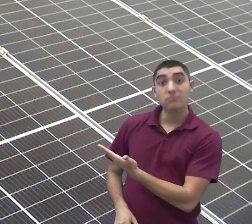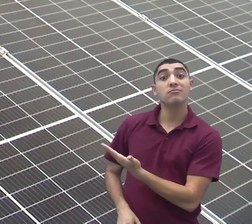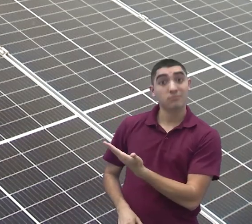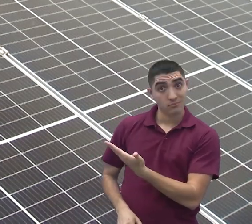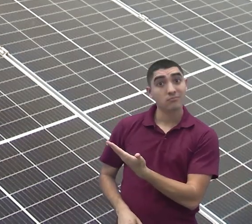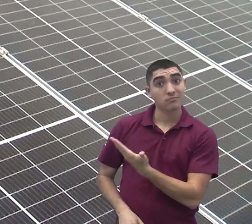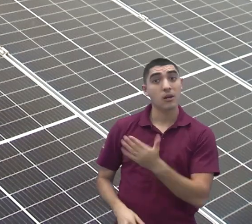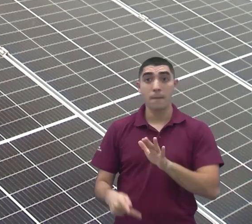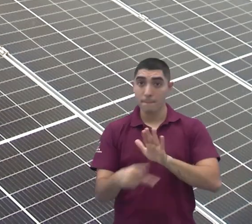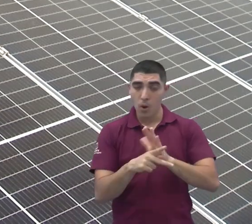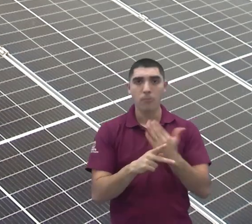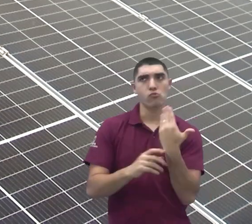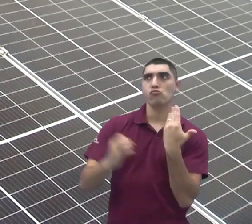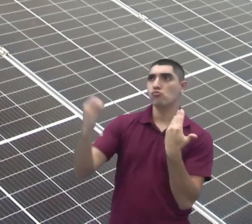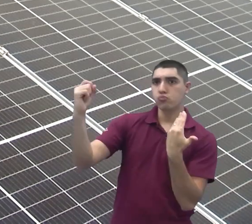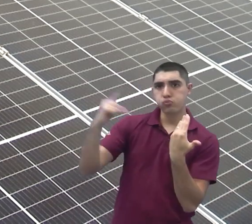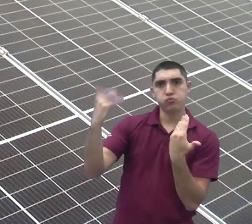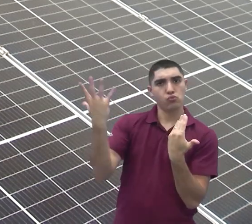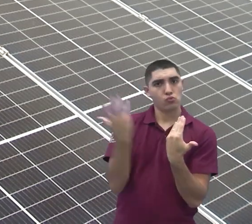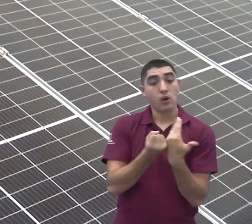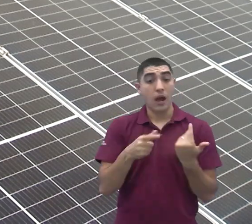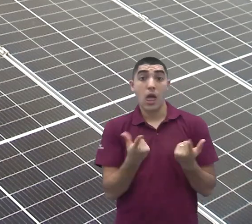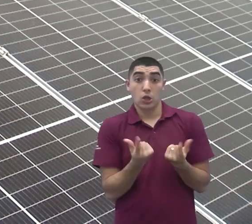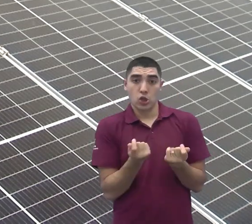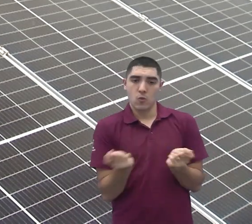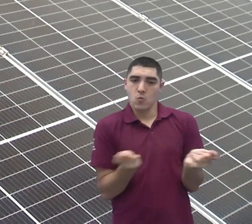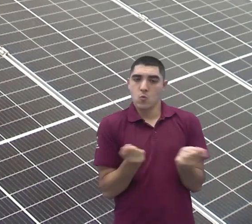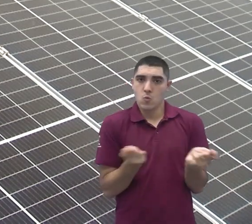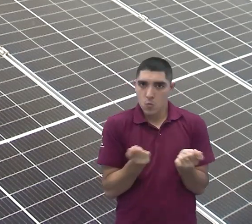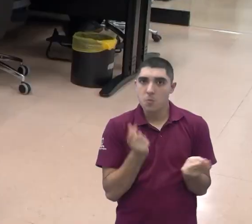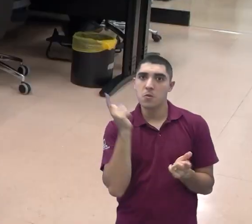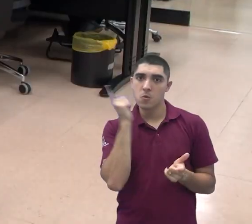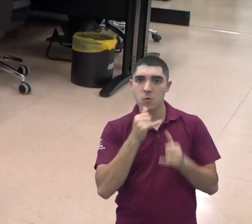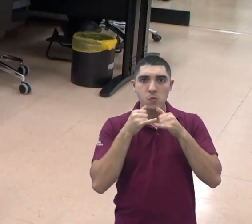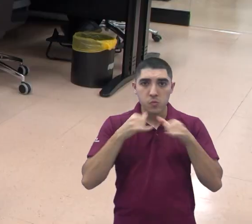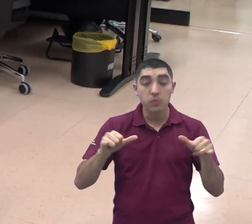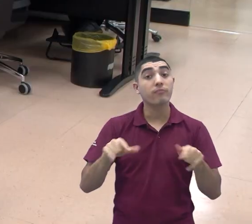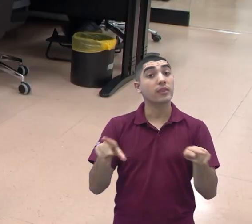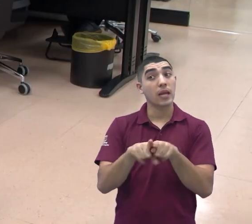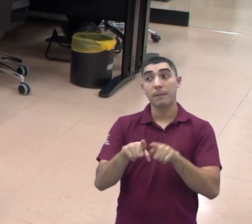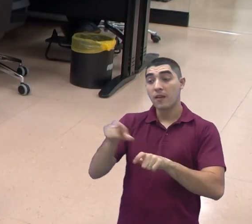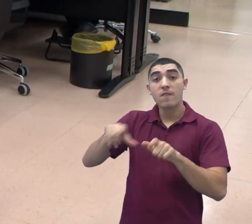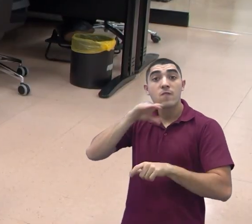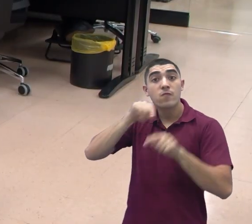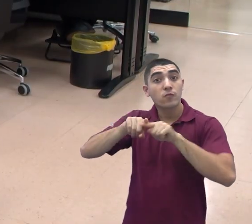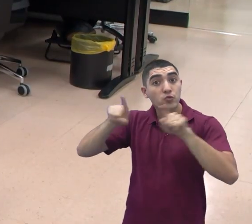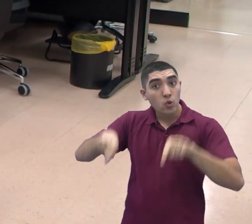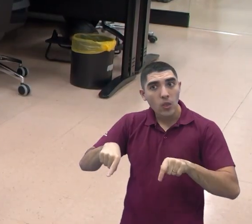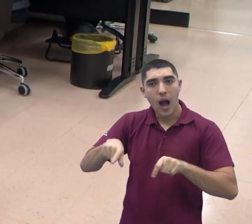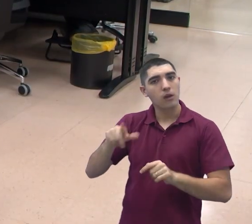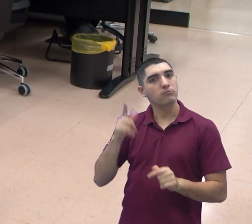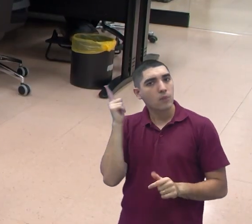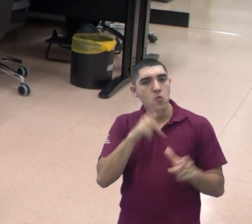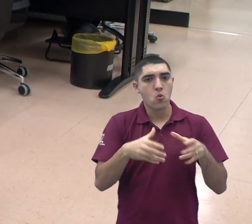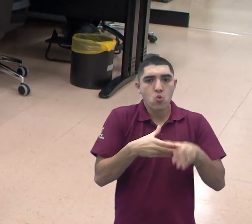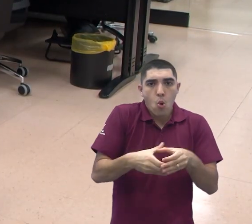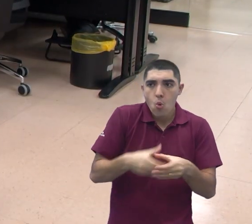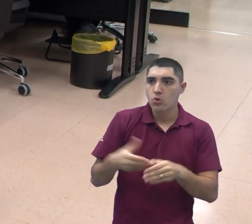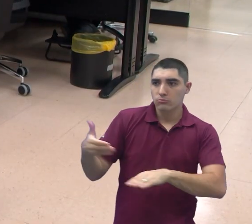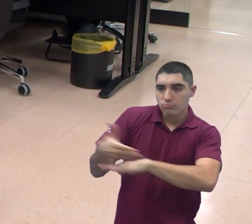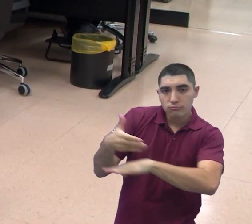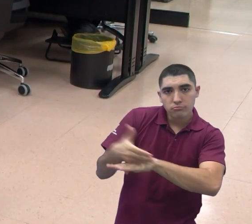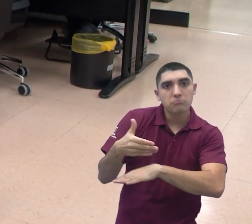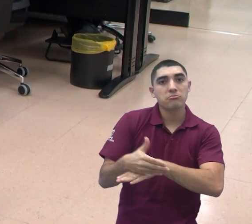a implantação de placas de energia solar, que trouxe mais economia, e a ampliação do quadro de servidores por meio de